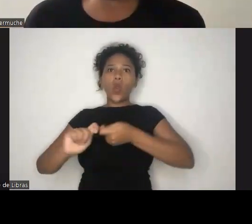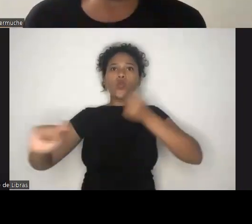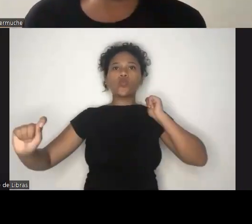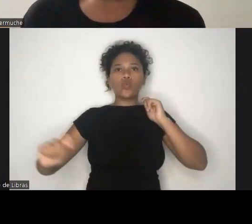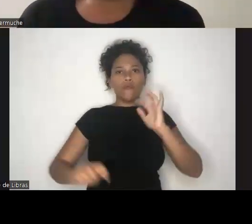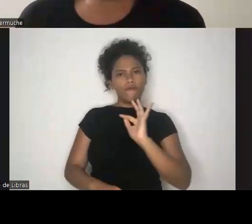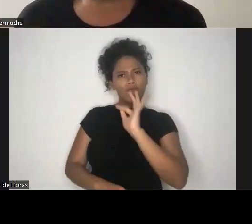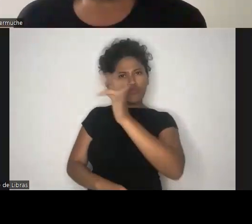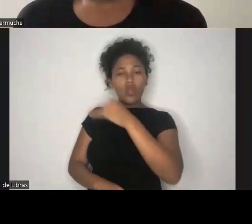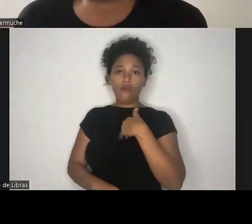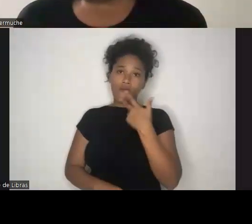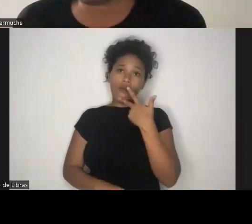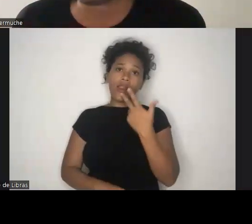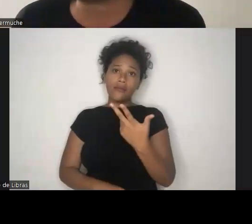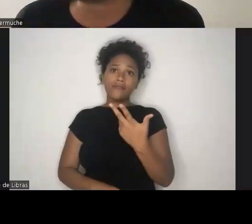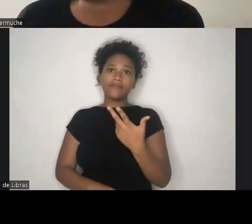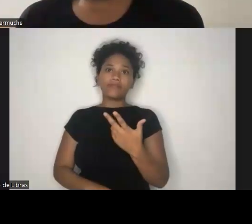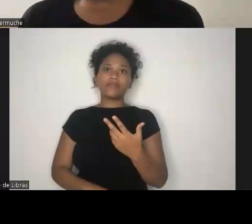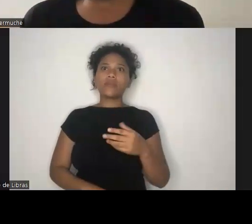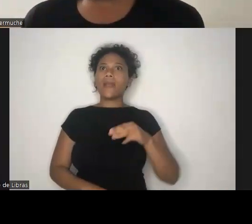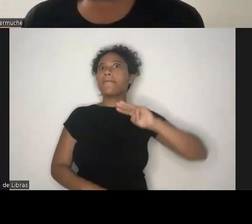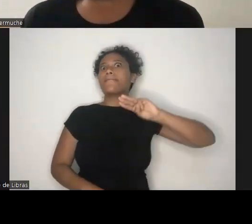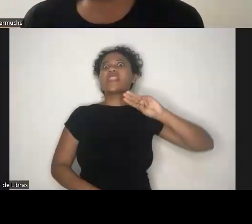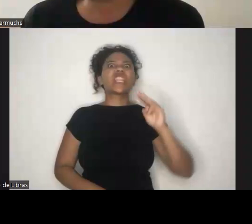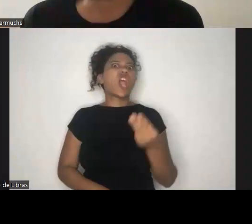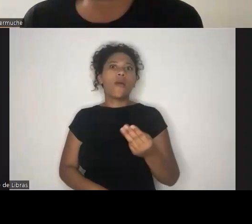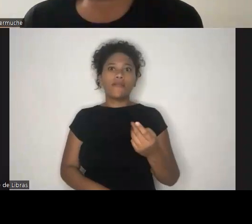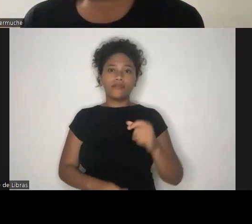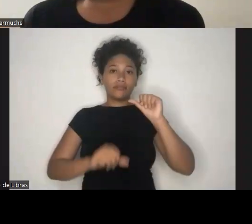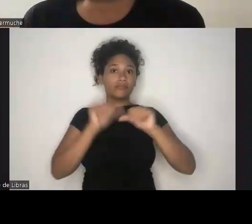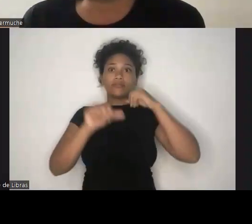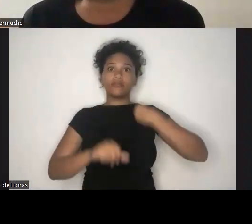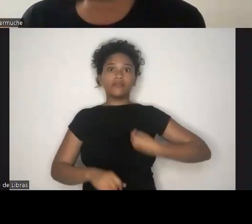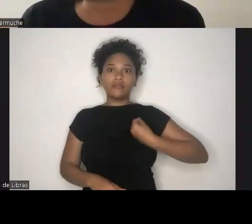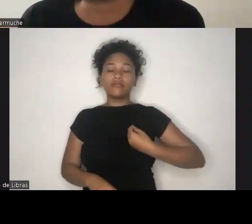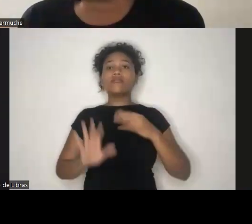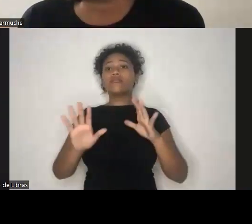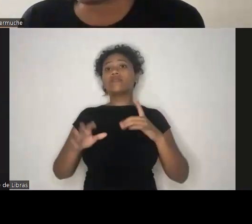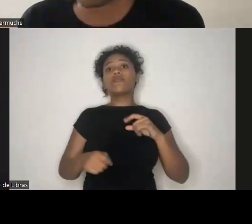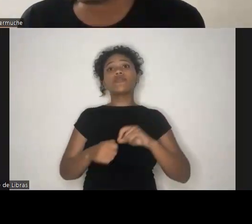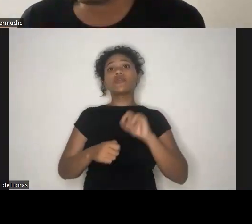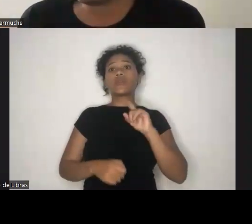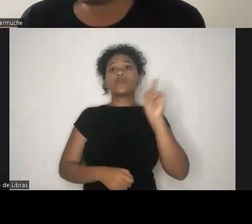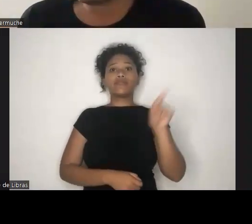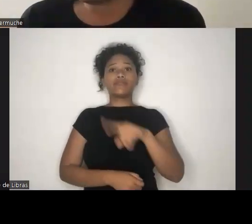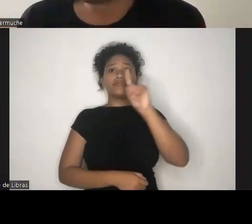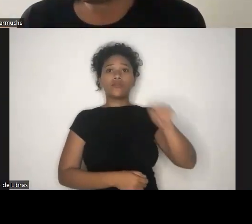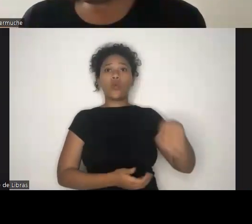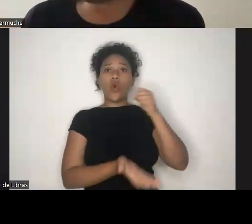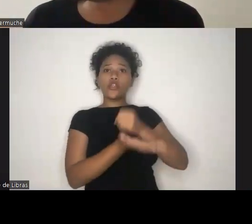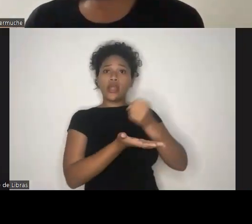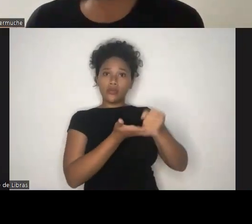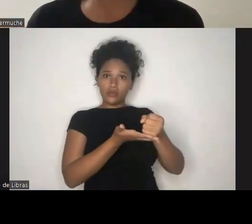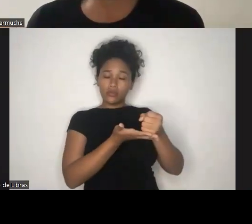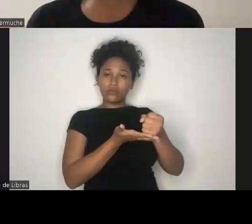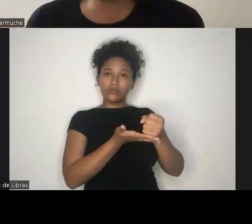eu vou falar para vocês de milhões de reais poderia mudar minha vida só que o que que vocês eu cancelei o contrato e